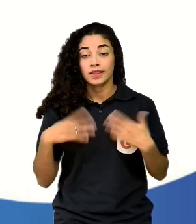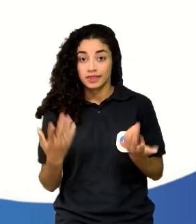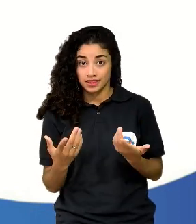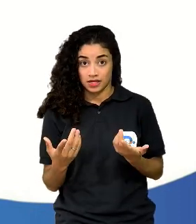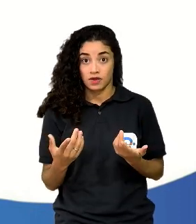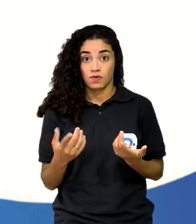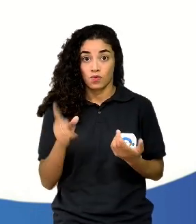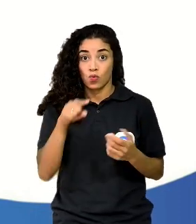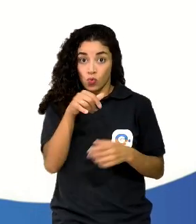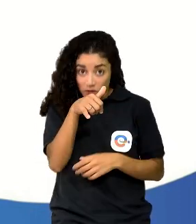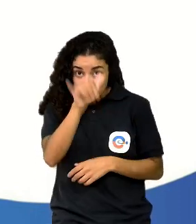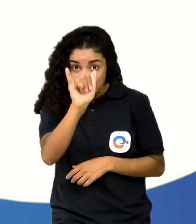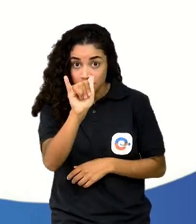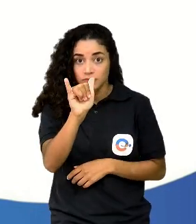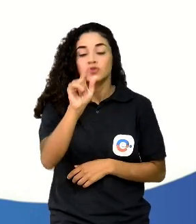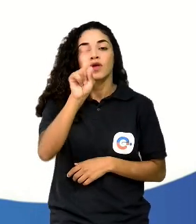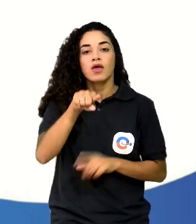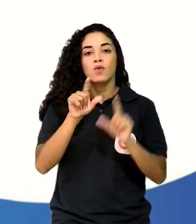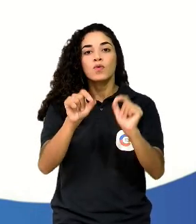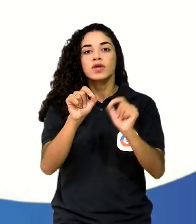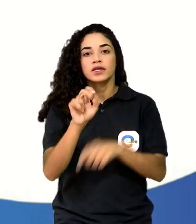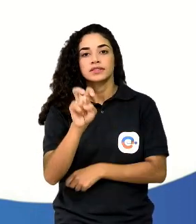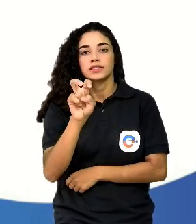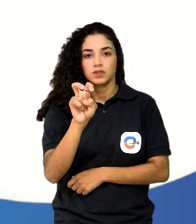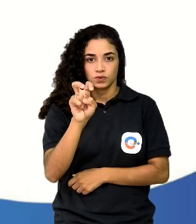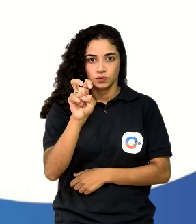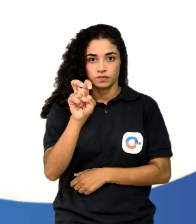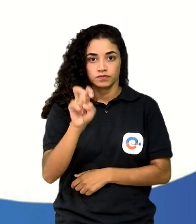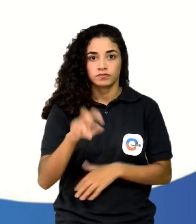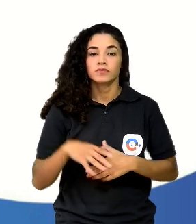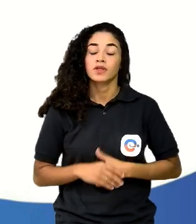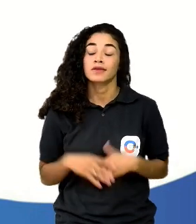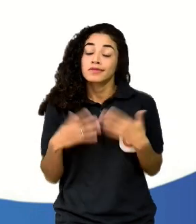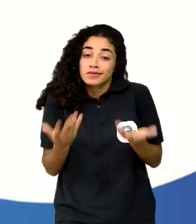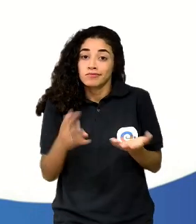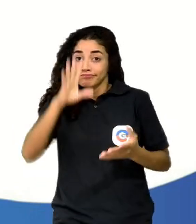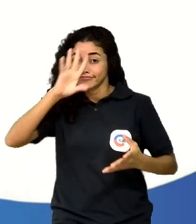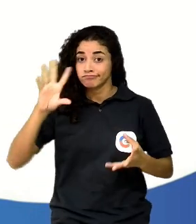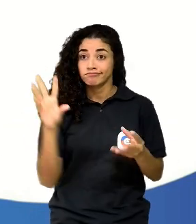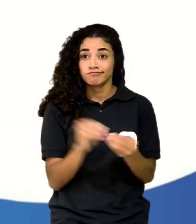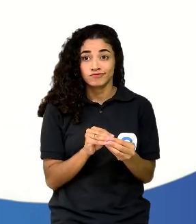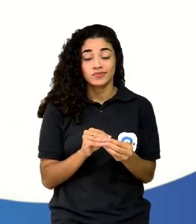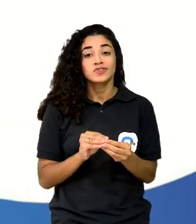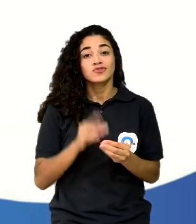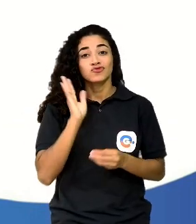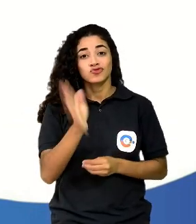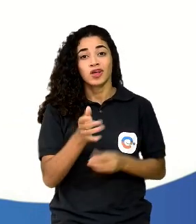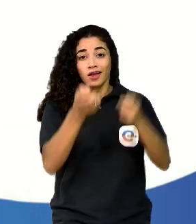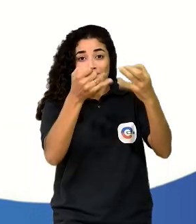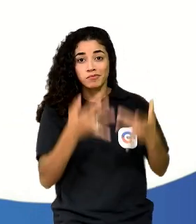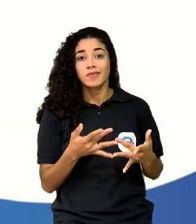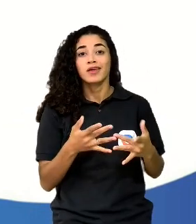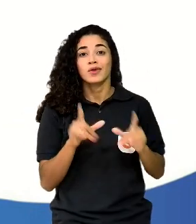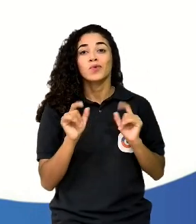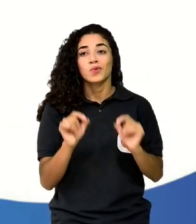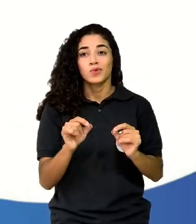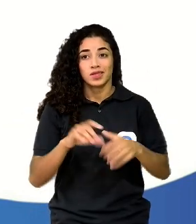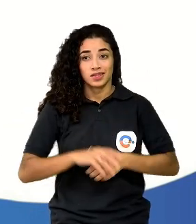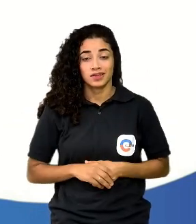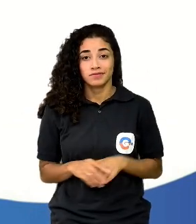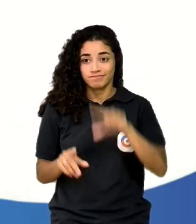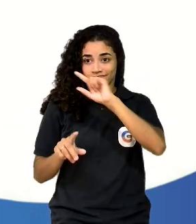Y deste ponto é 5. Desta forma, eu posso dizer que o